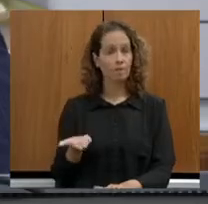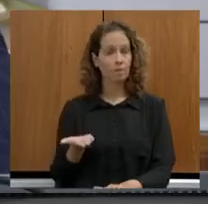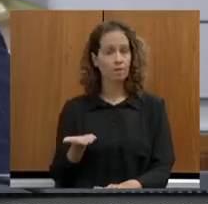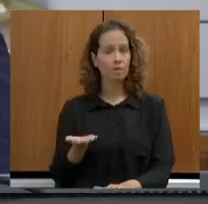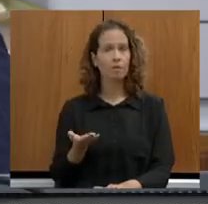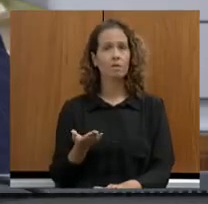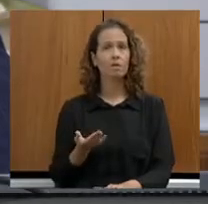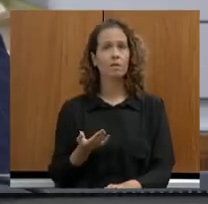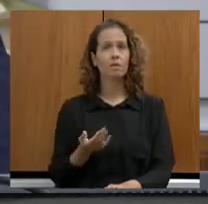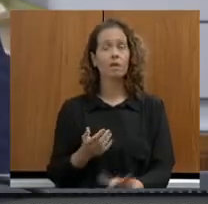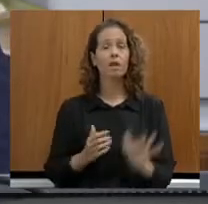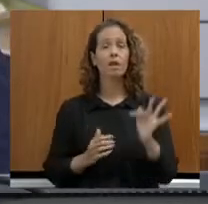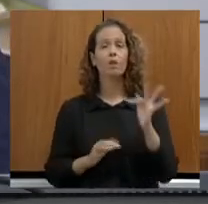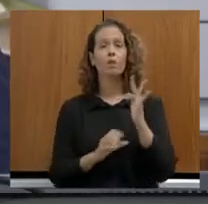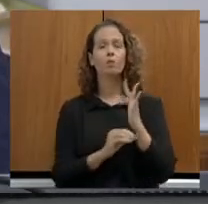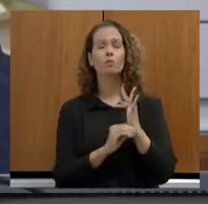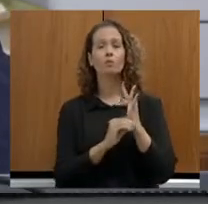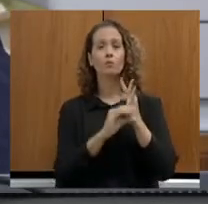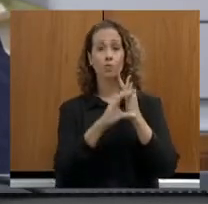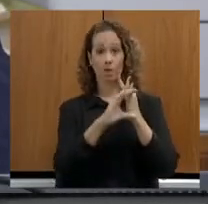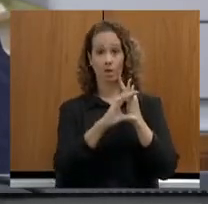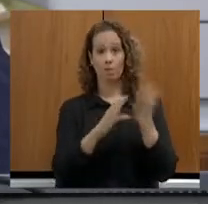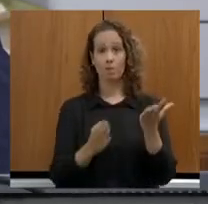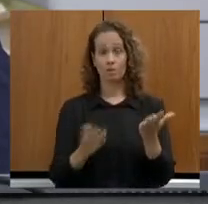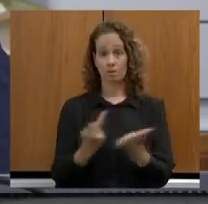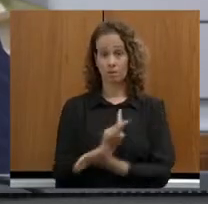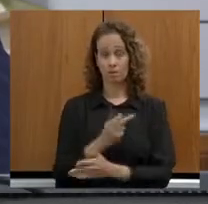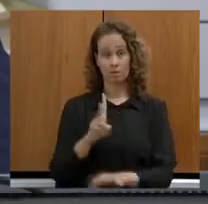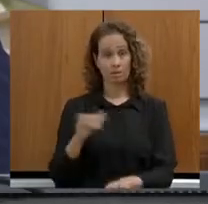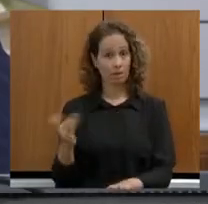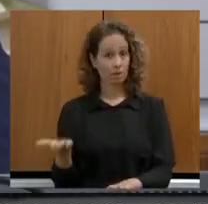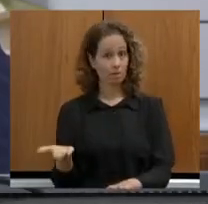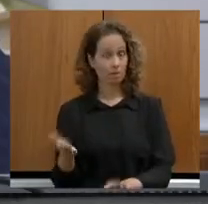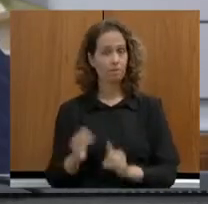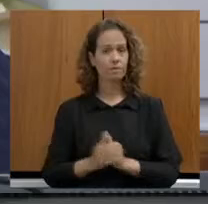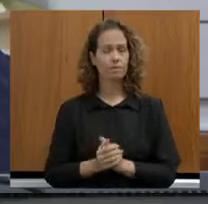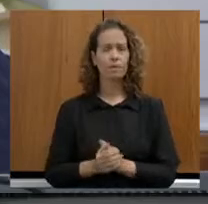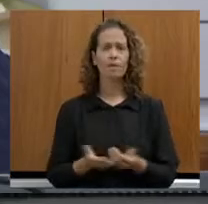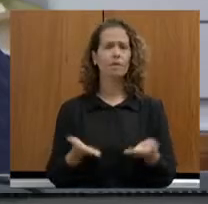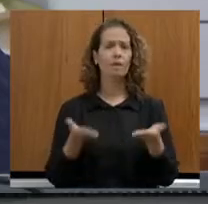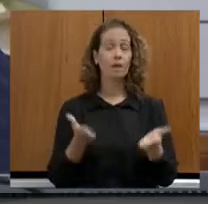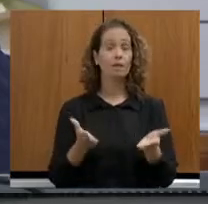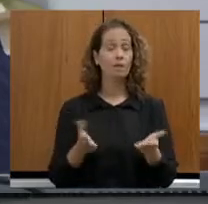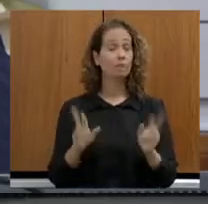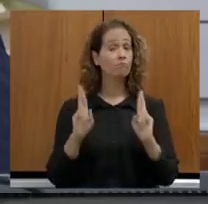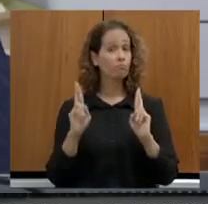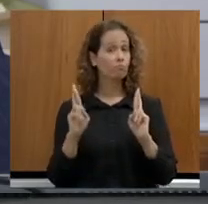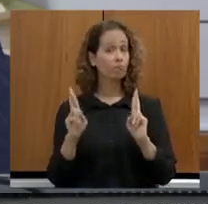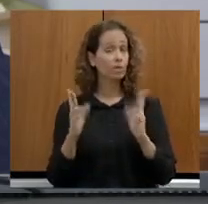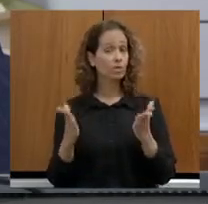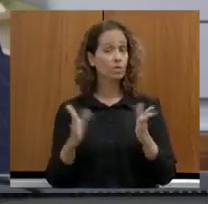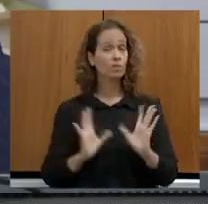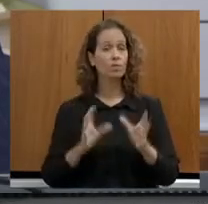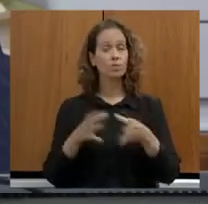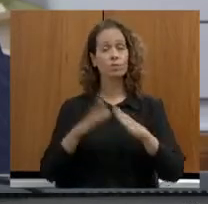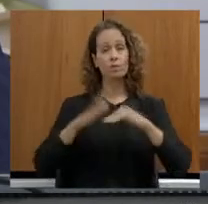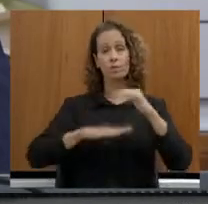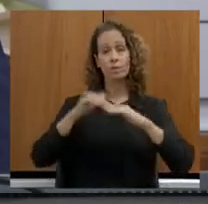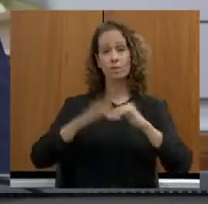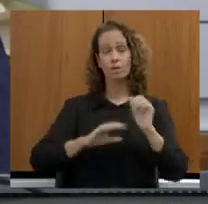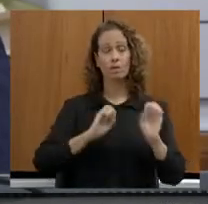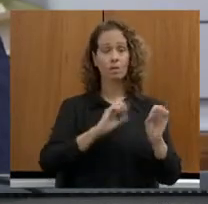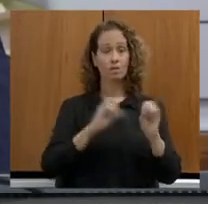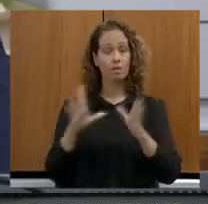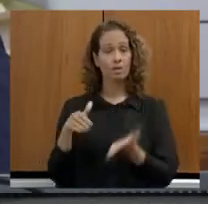chegar onde ele tem que chegar é porque essa é a grande expectativa dos profissionais de Educação no